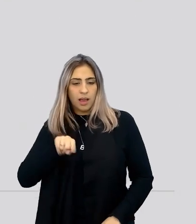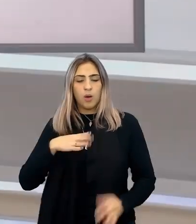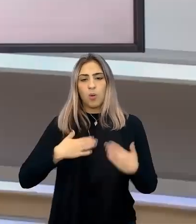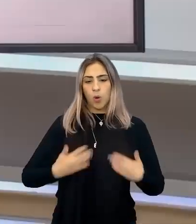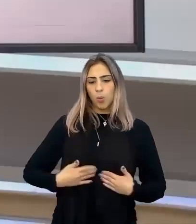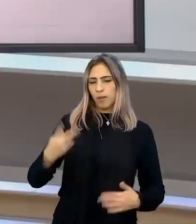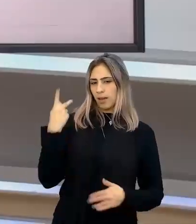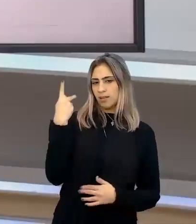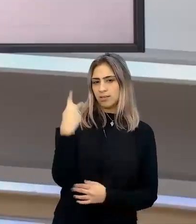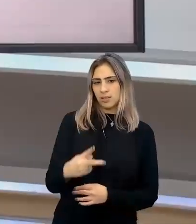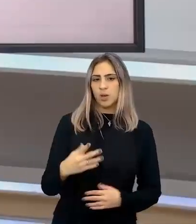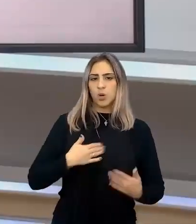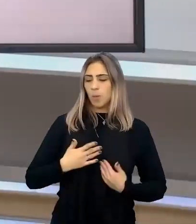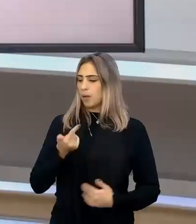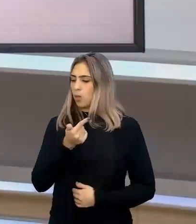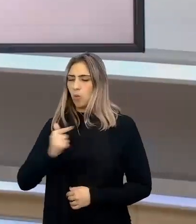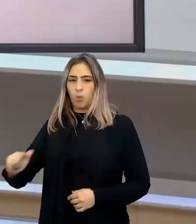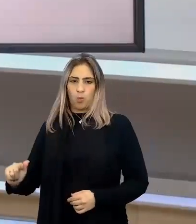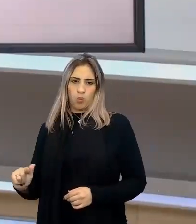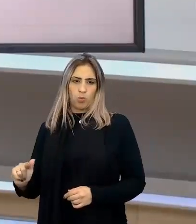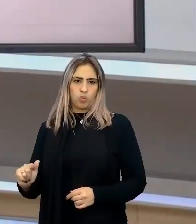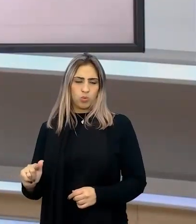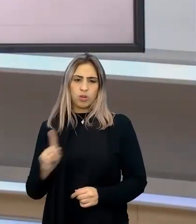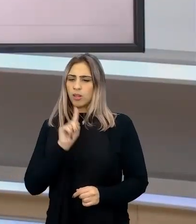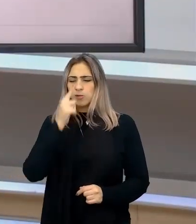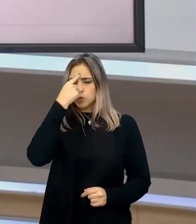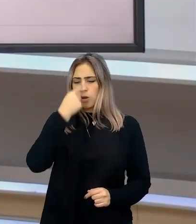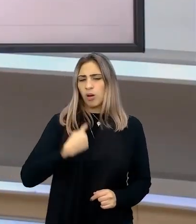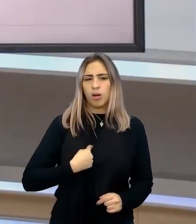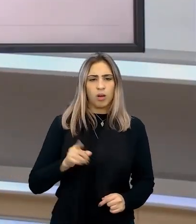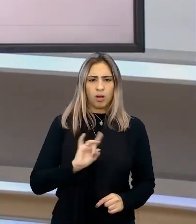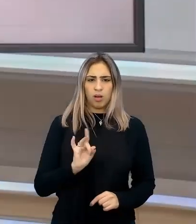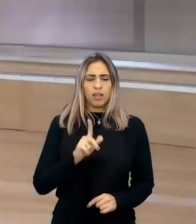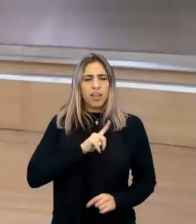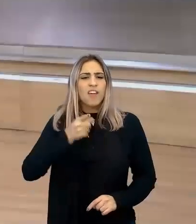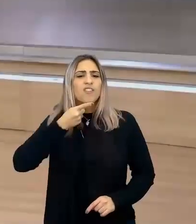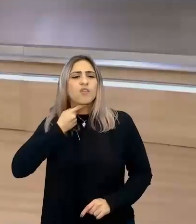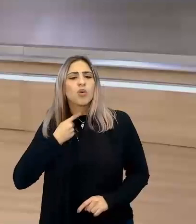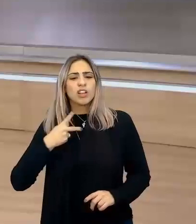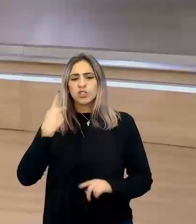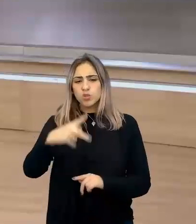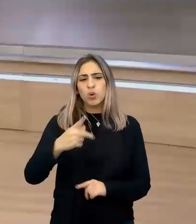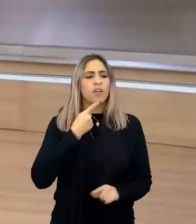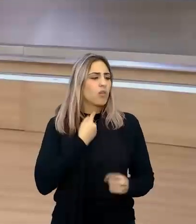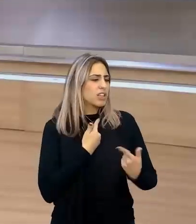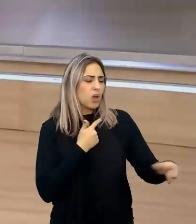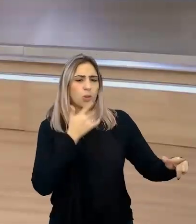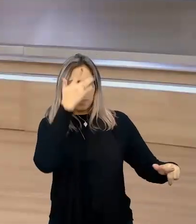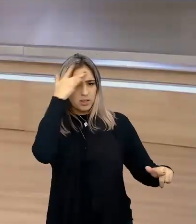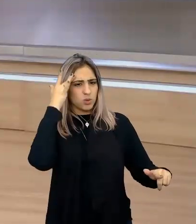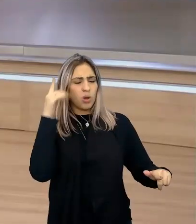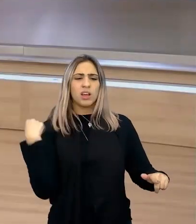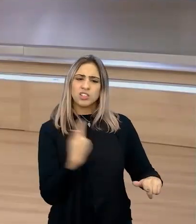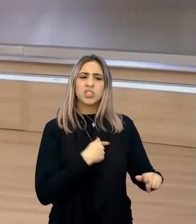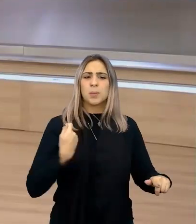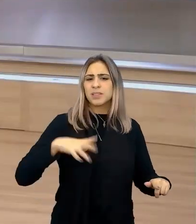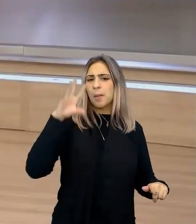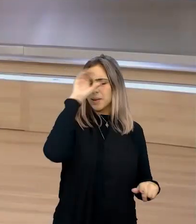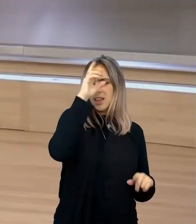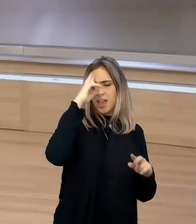seu, que tem um corpo que é do outro. E não só o físico, mas que tem a vontade que é sua e tem a vontade que é do outro e que a gente precisa aprender